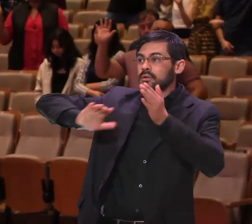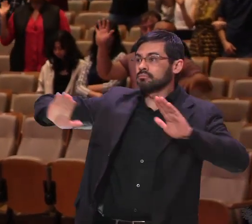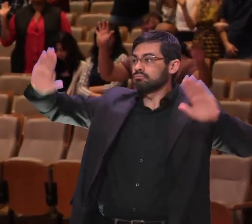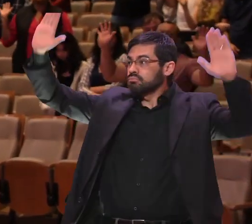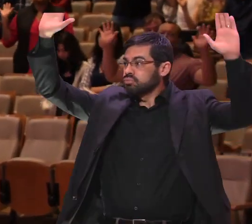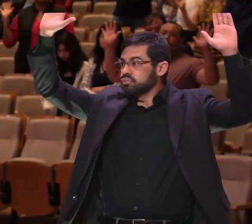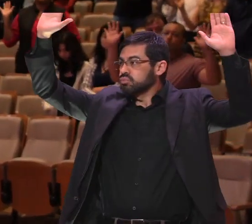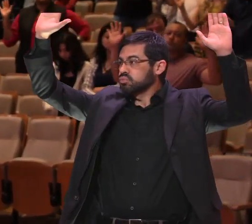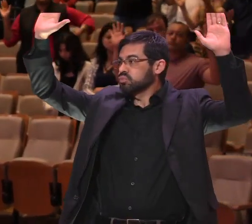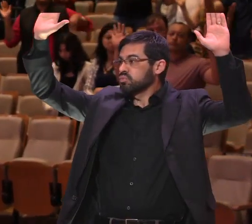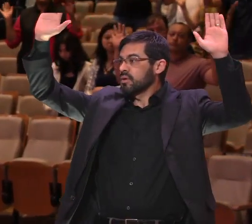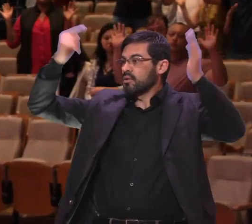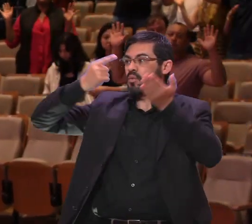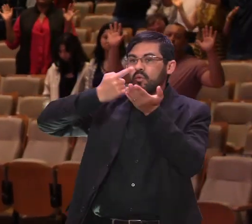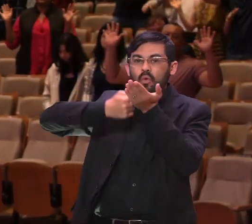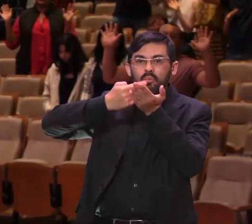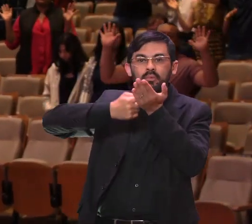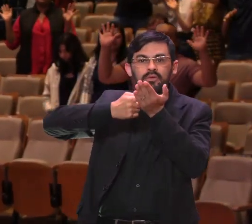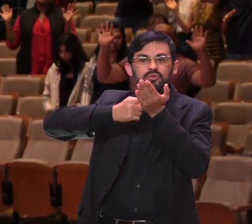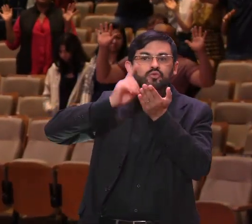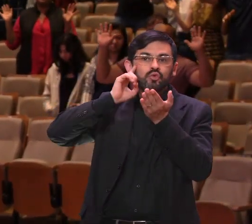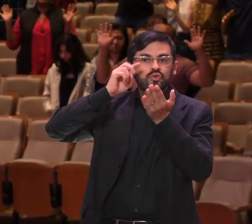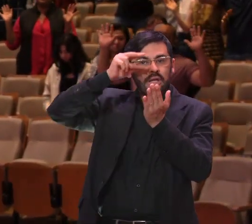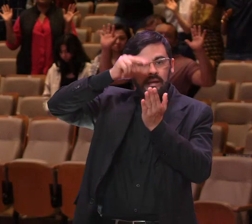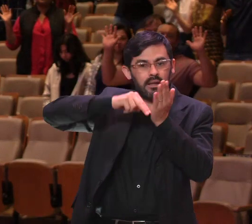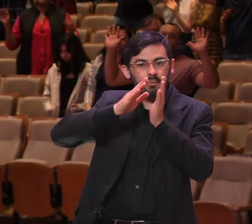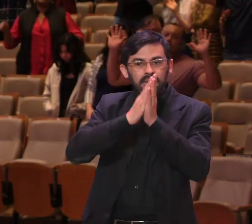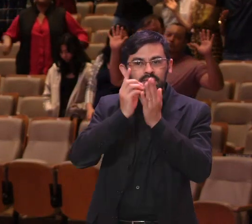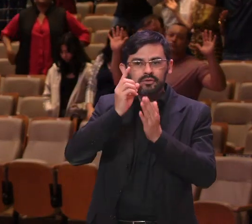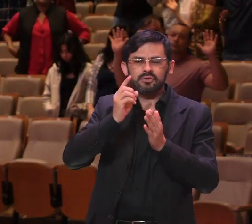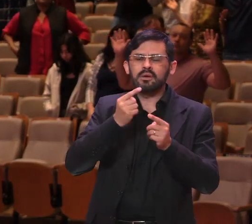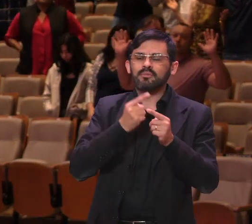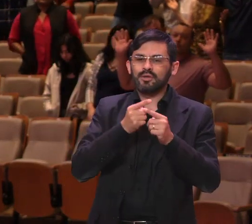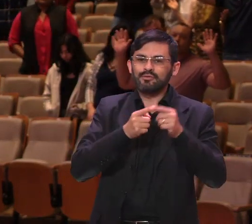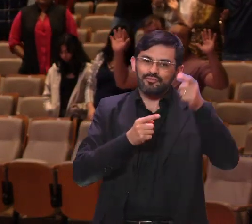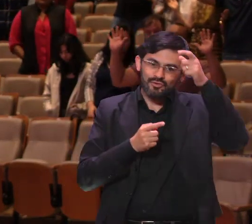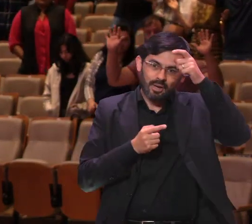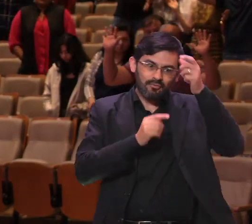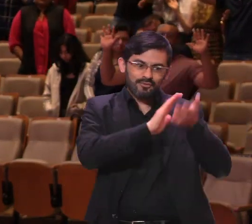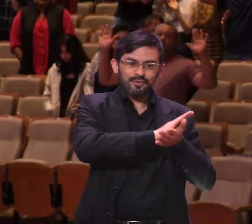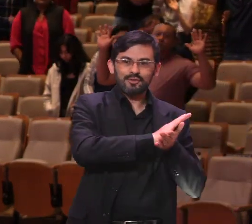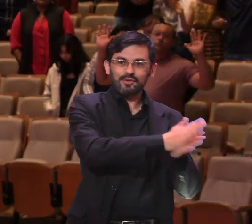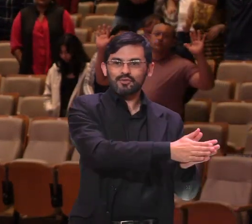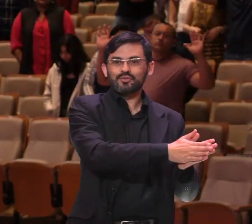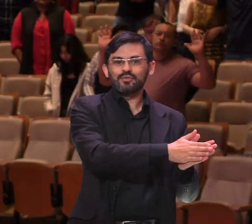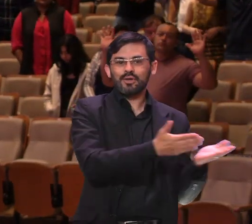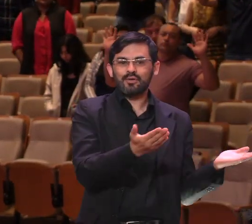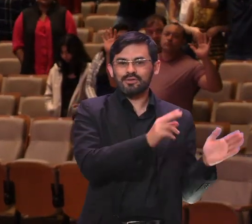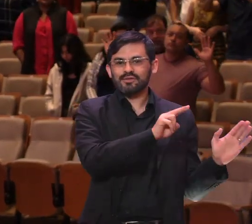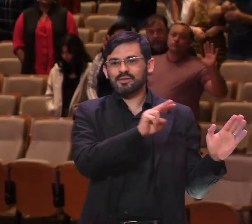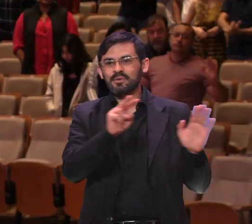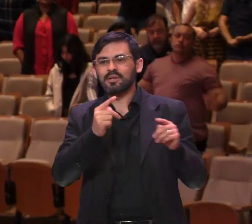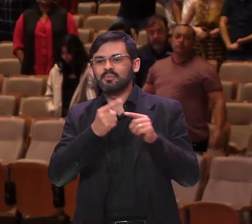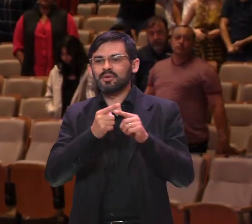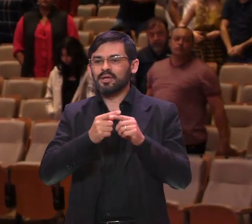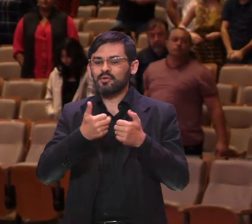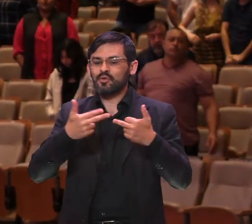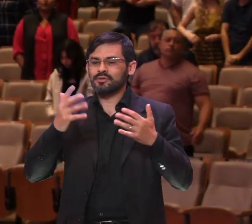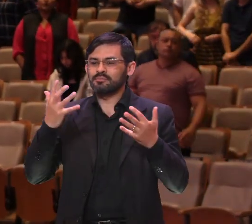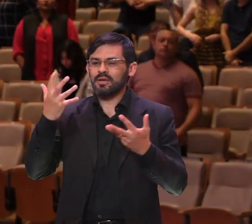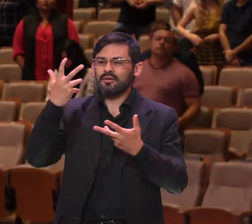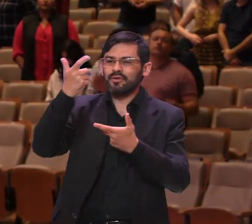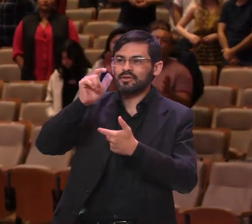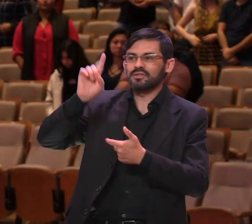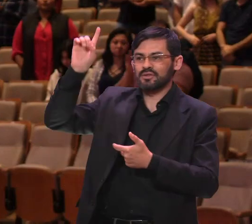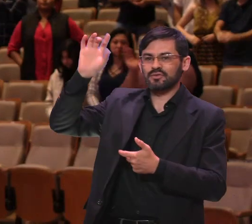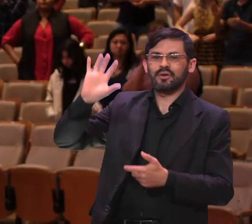está bonito de ver. O inimigo vai ser envergonhado essa semana. Coisas tremendas do poder de